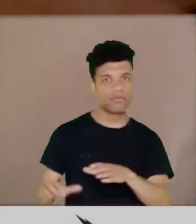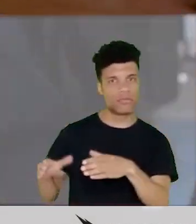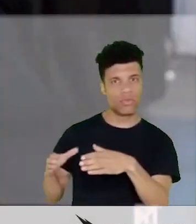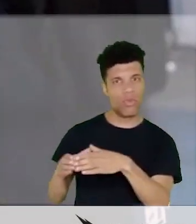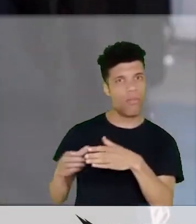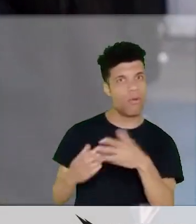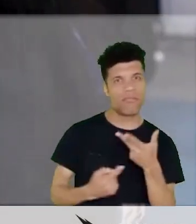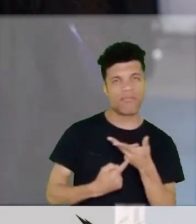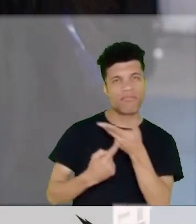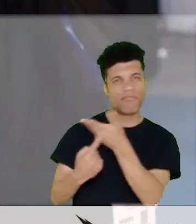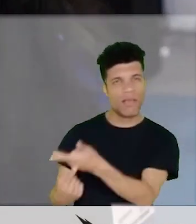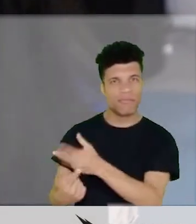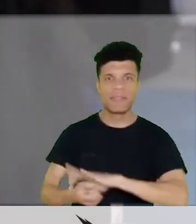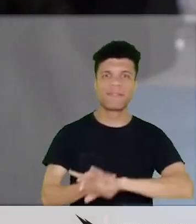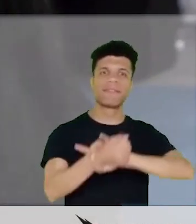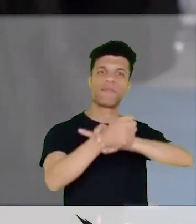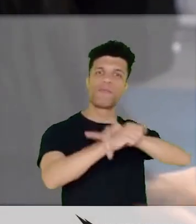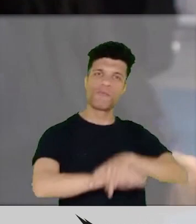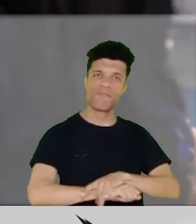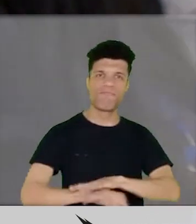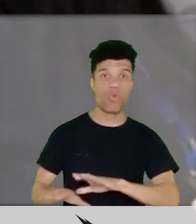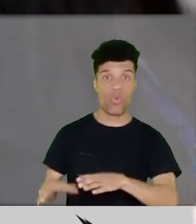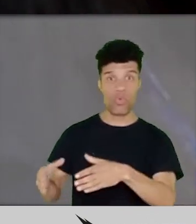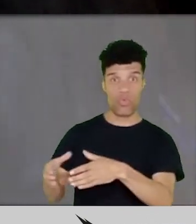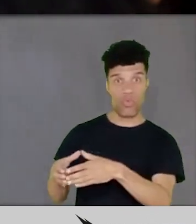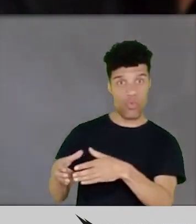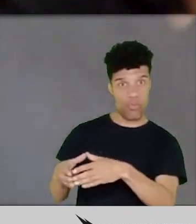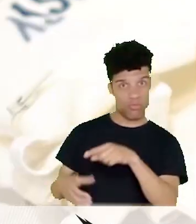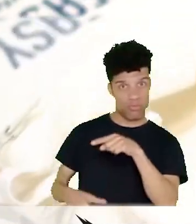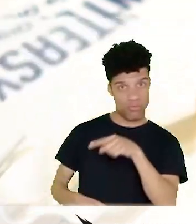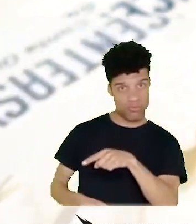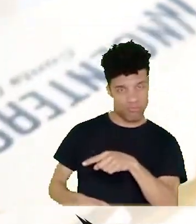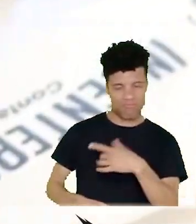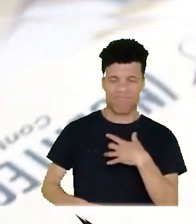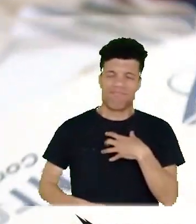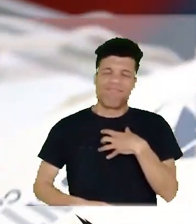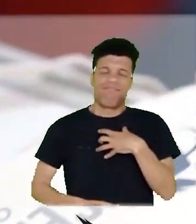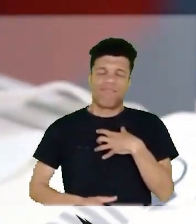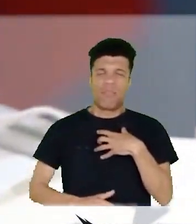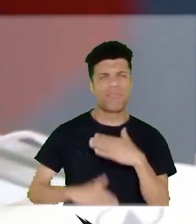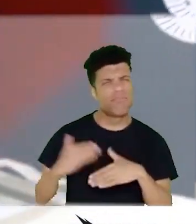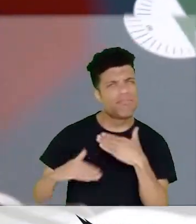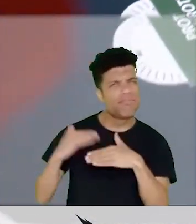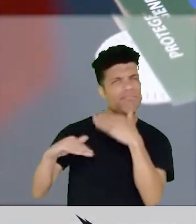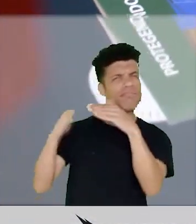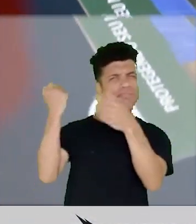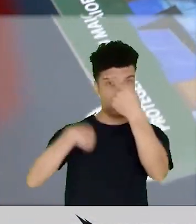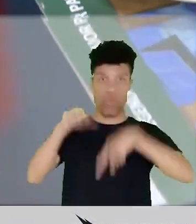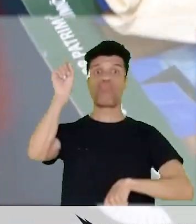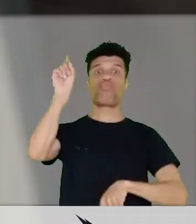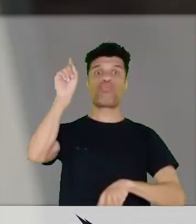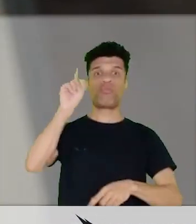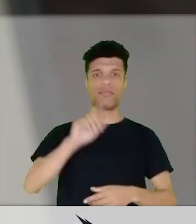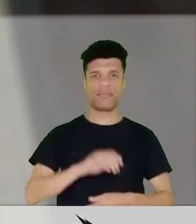com total segurança e comodidade. E o melhor, trazendo satisfação e garantia aos seus premiados.